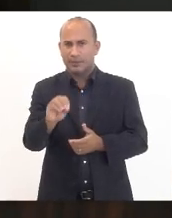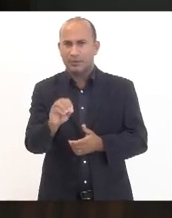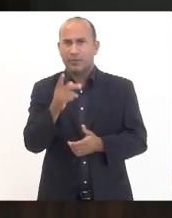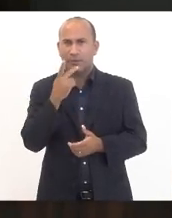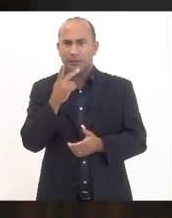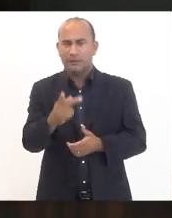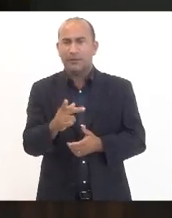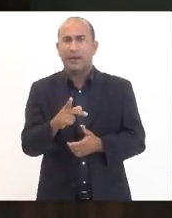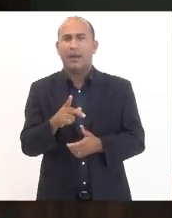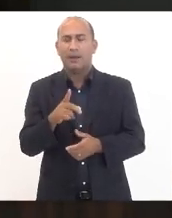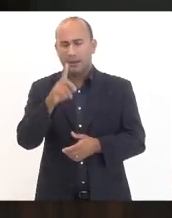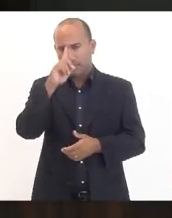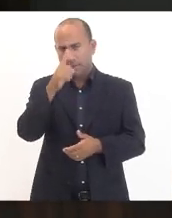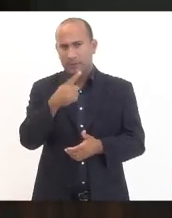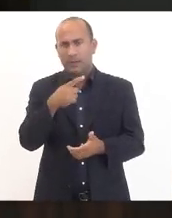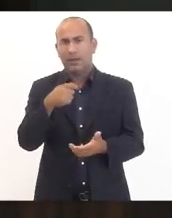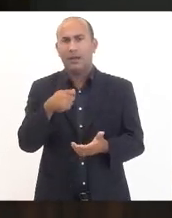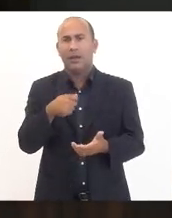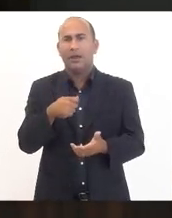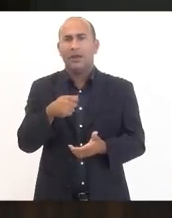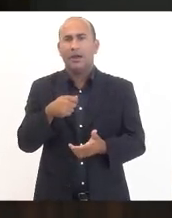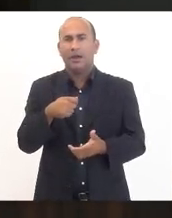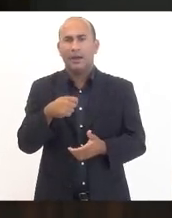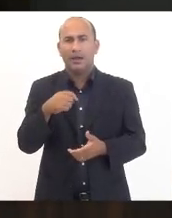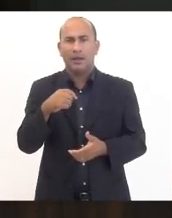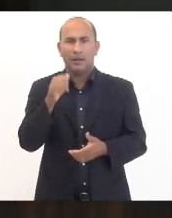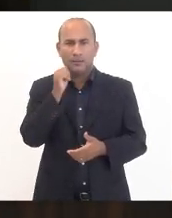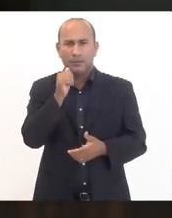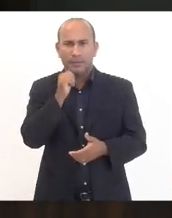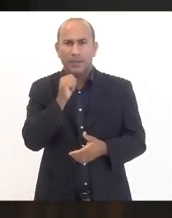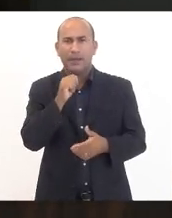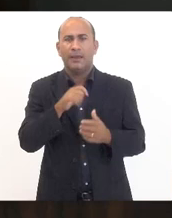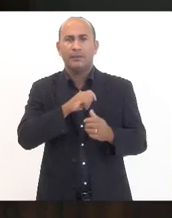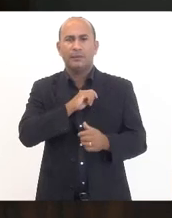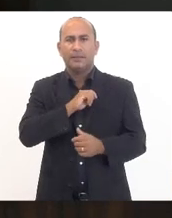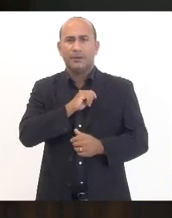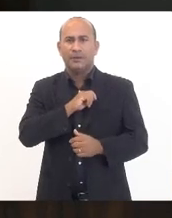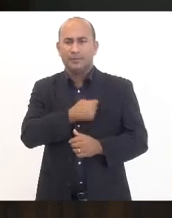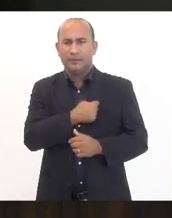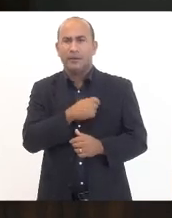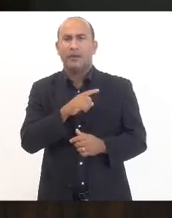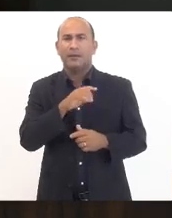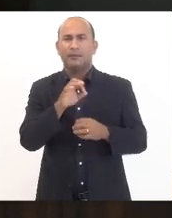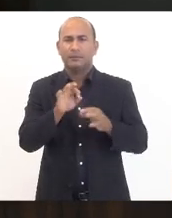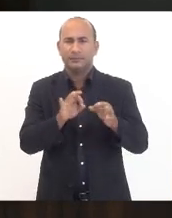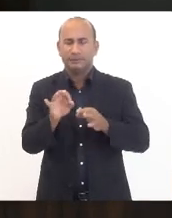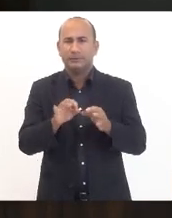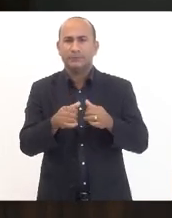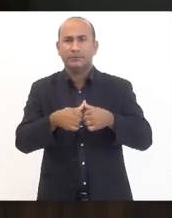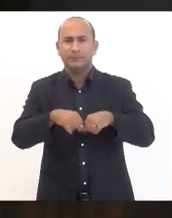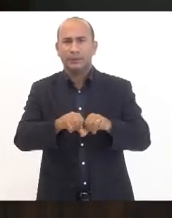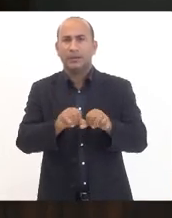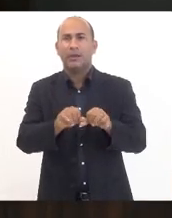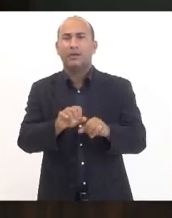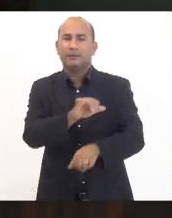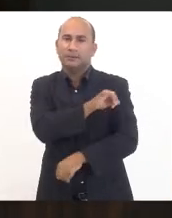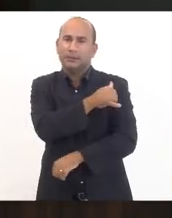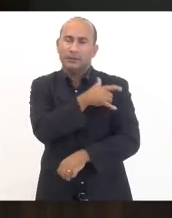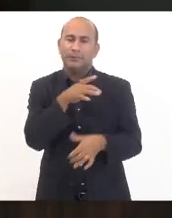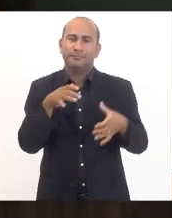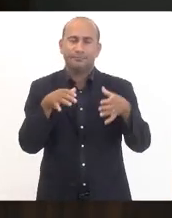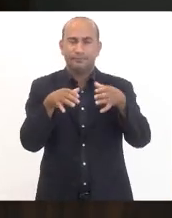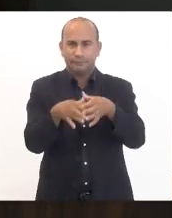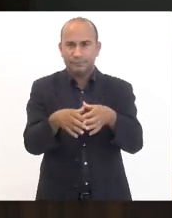obrigatoriedade de vigilantes do sexo feminino nos estabelecimentos de prestação de serviços financeiros no âmbito do Estado do Rio de Janeiro e da outras providências. Pendente de parecer da Comissão de